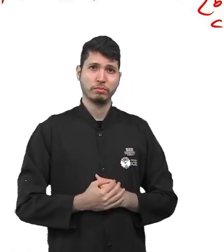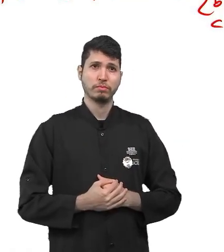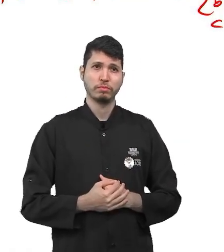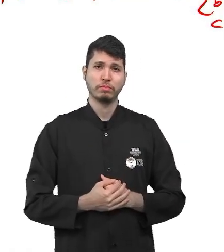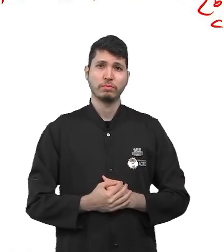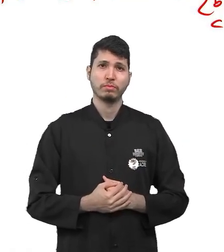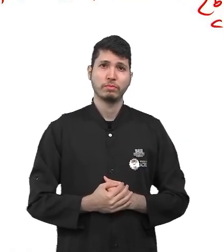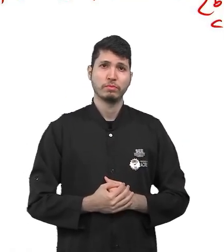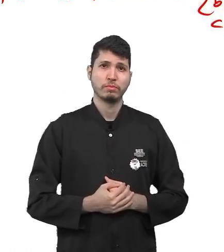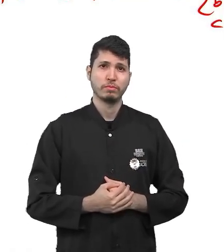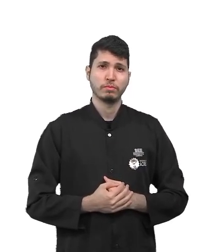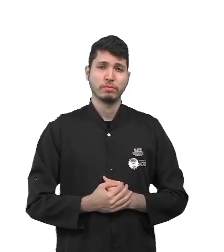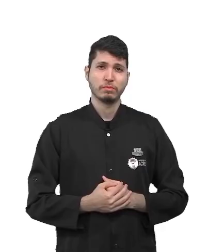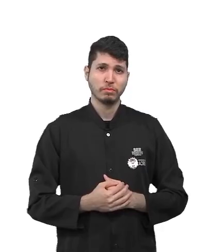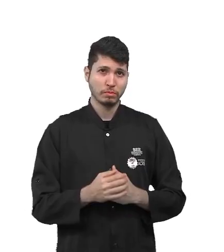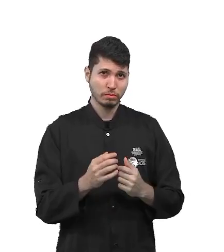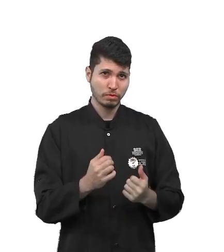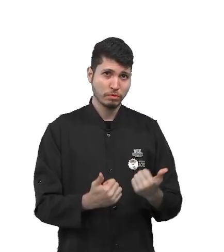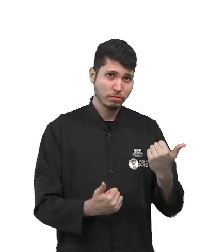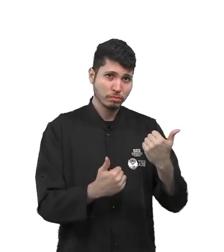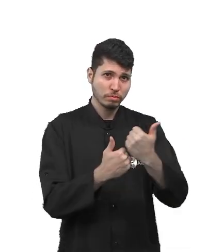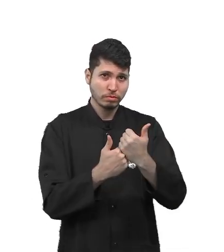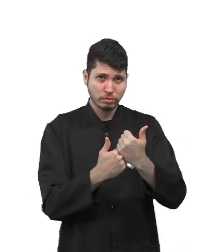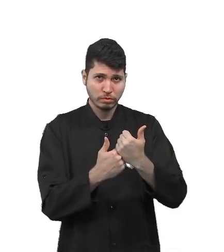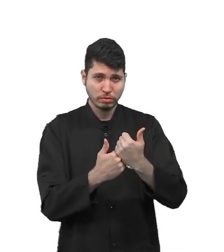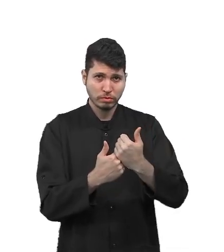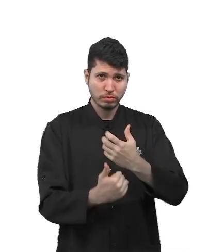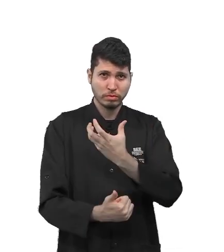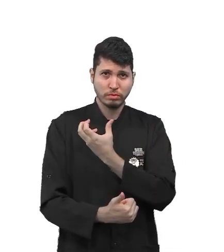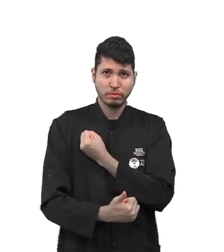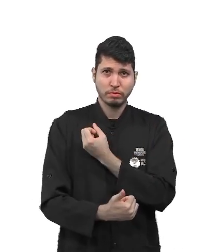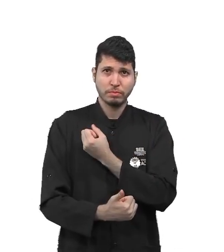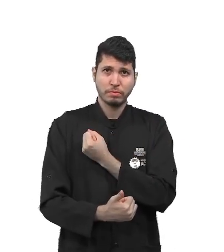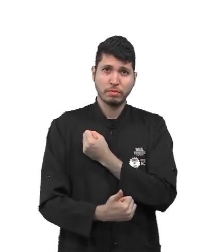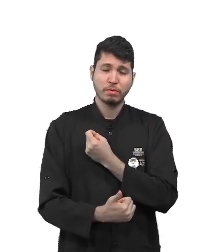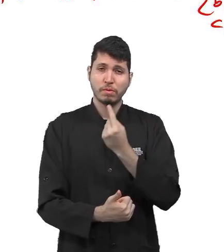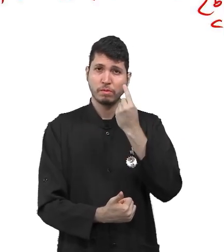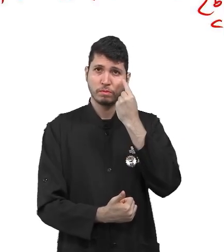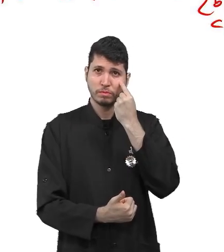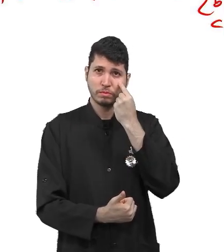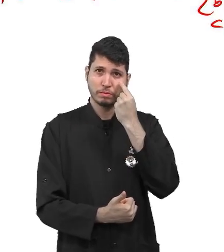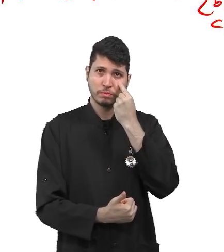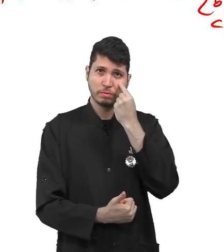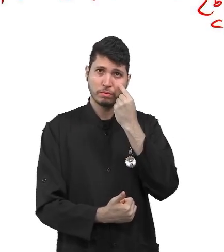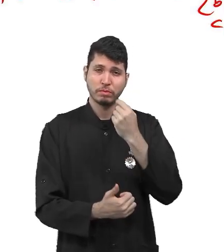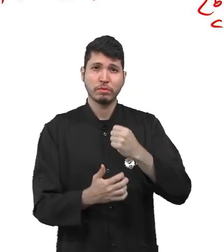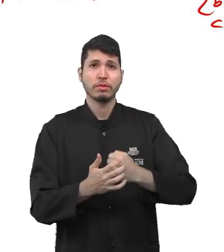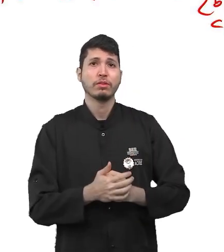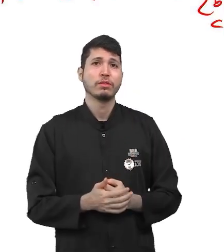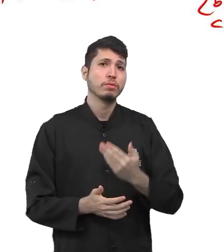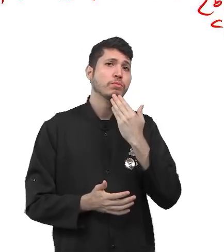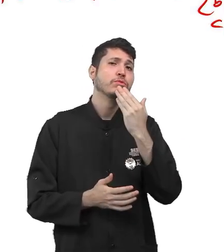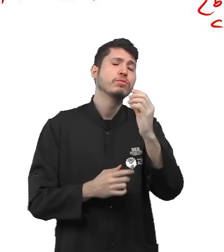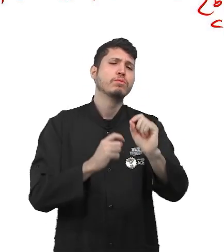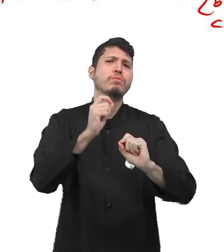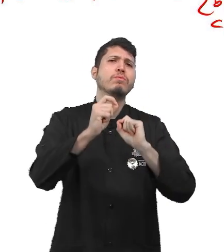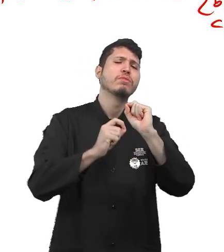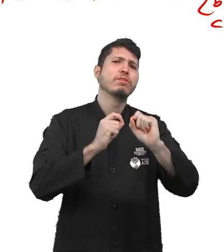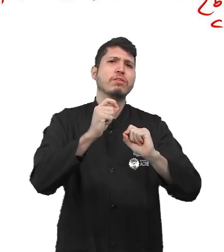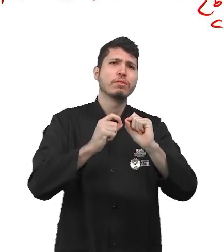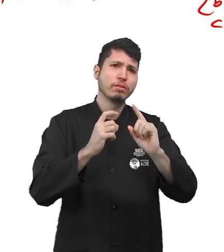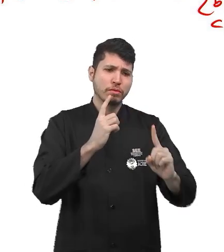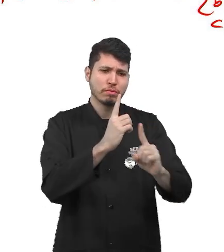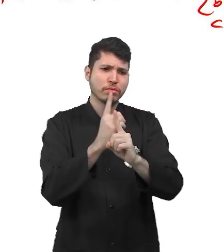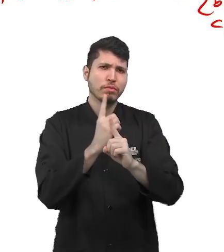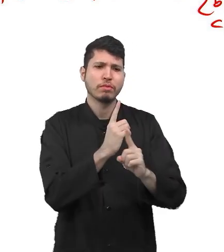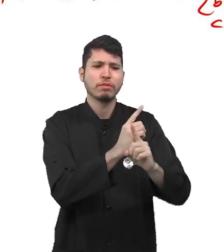ok? Então, ao substituir esses valores, eu vou ter o quê? Gente, olha para o intervalo. No problema, ele está pedindo para você identificar em que